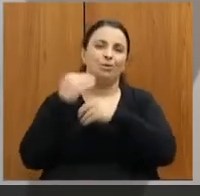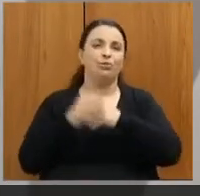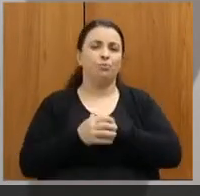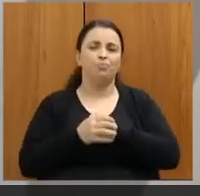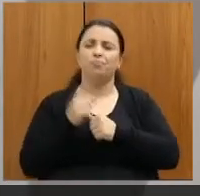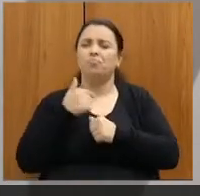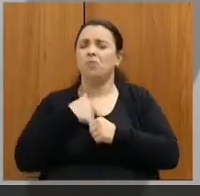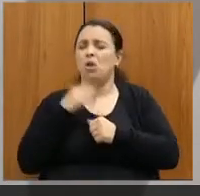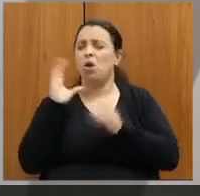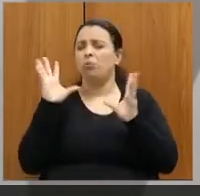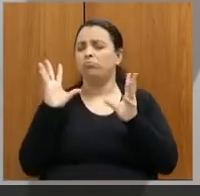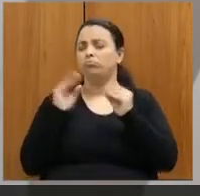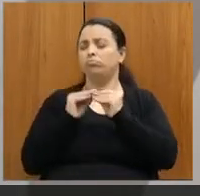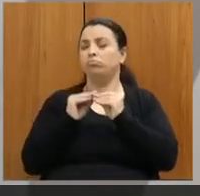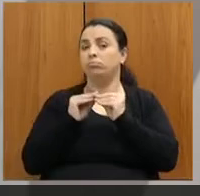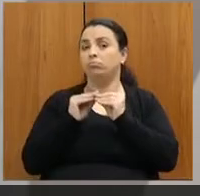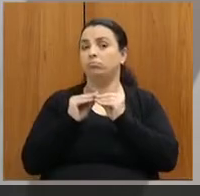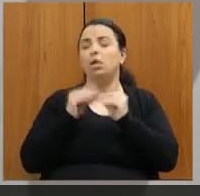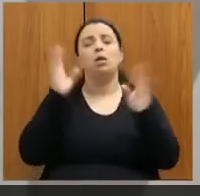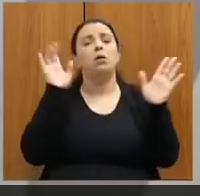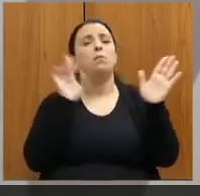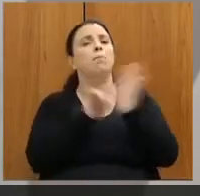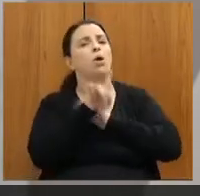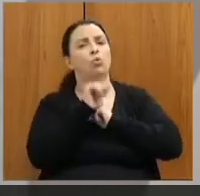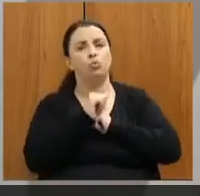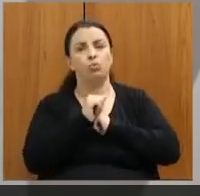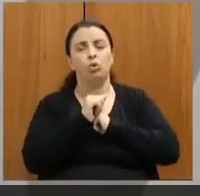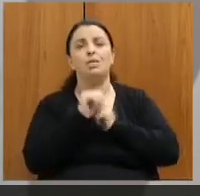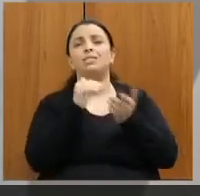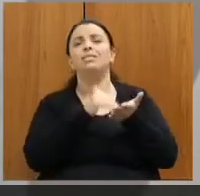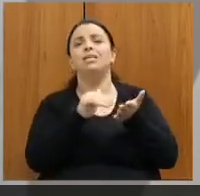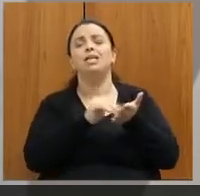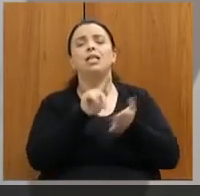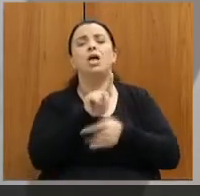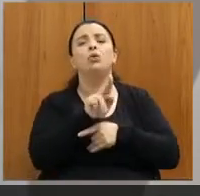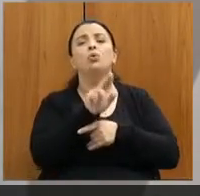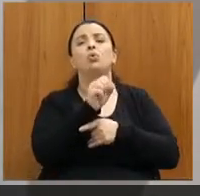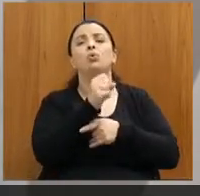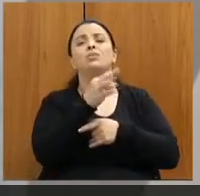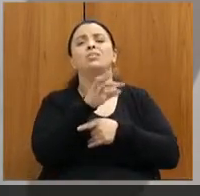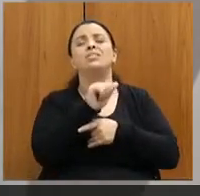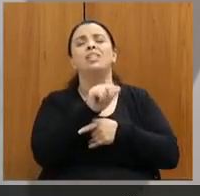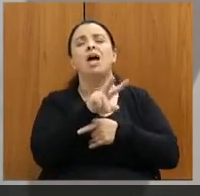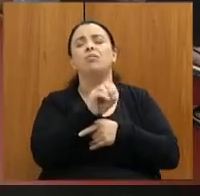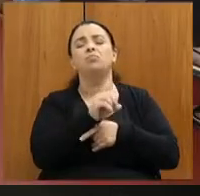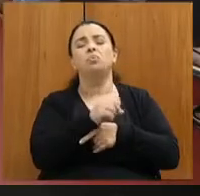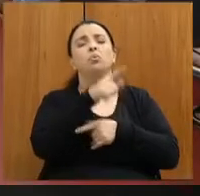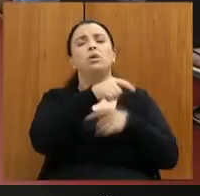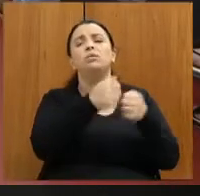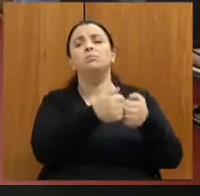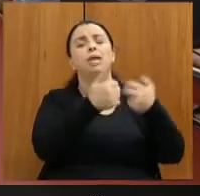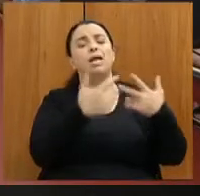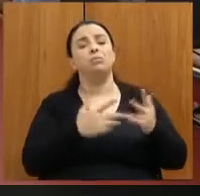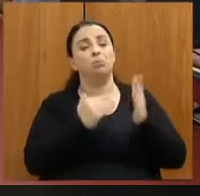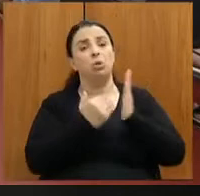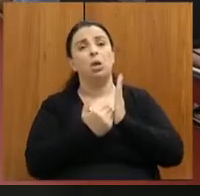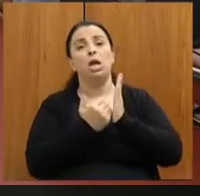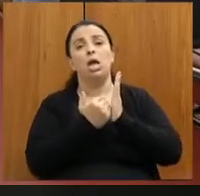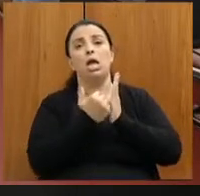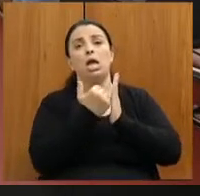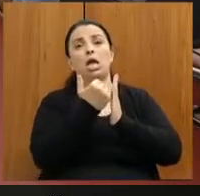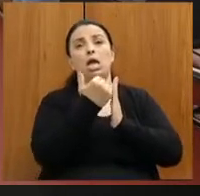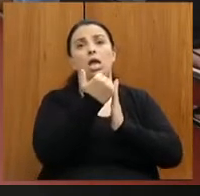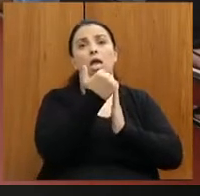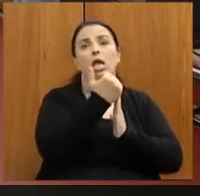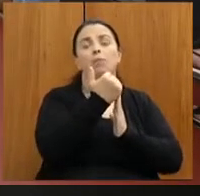Gustavo Qual é a explicação para o crescimento nominal de 28,30 e sete porcento